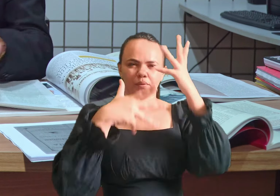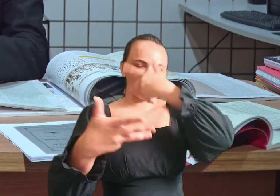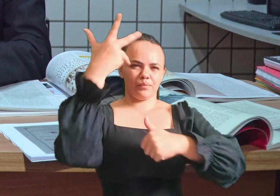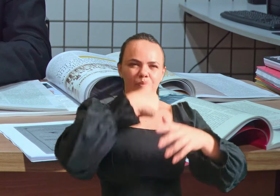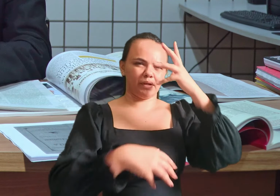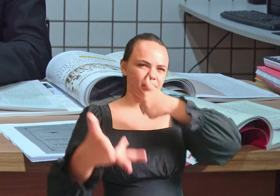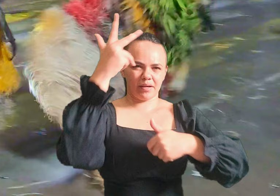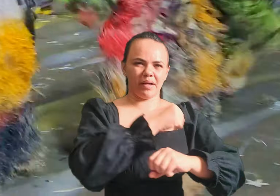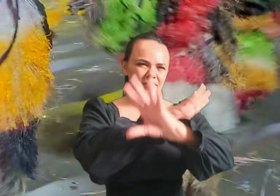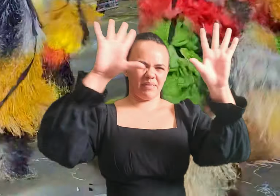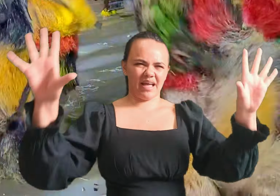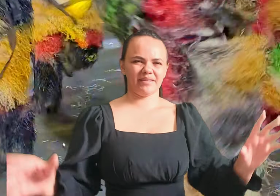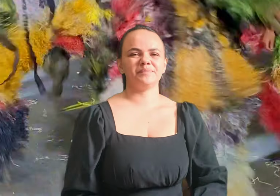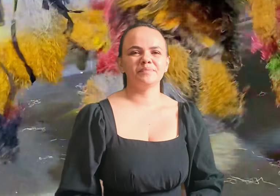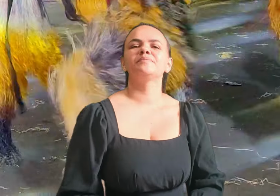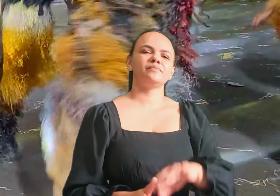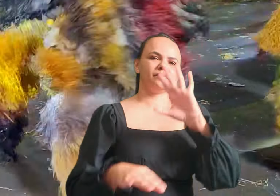indescritível